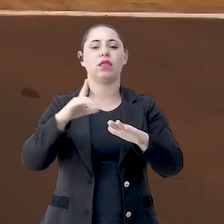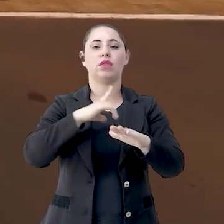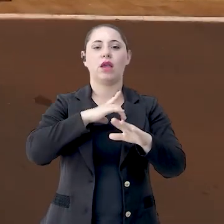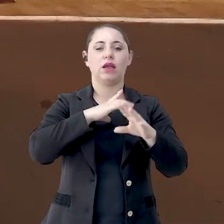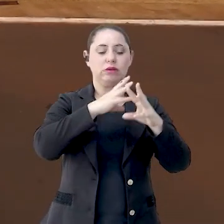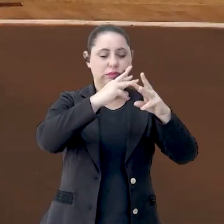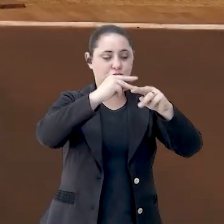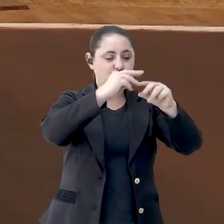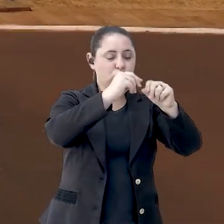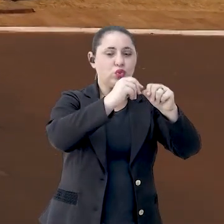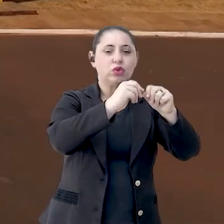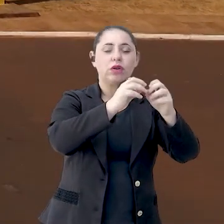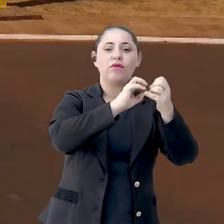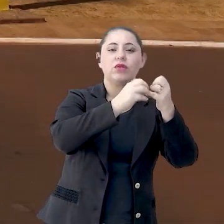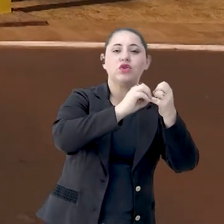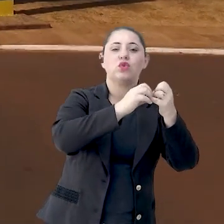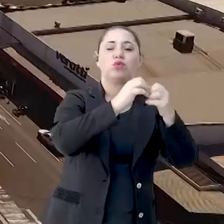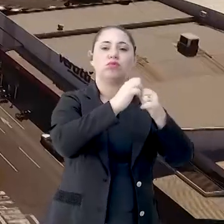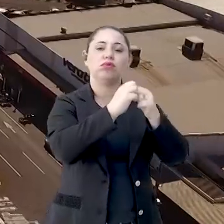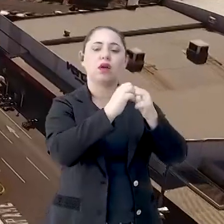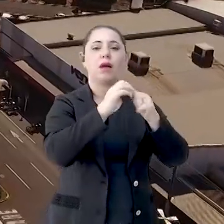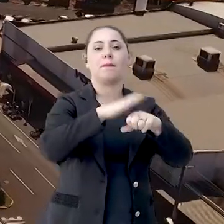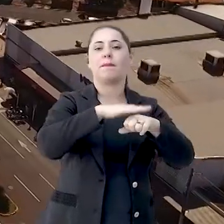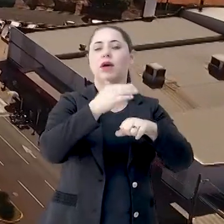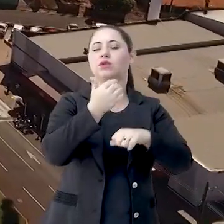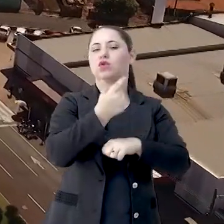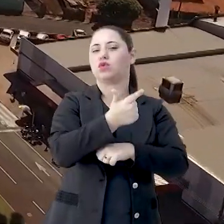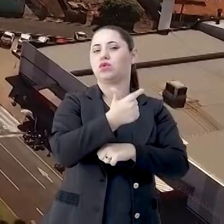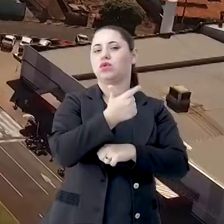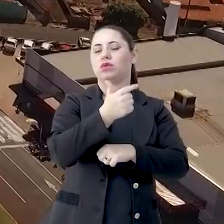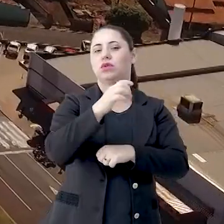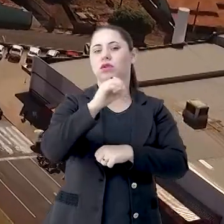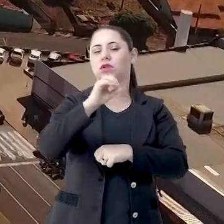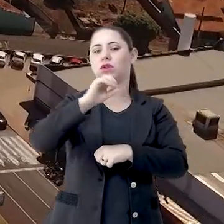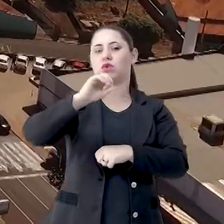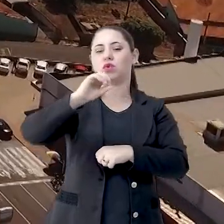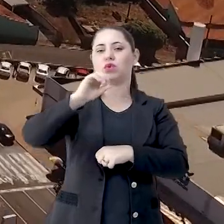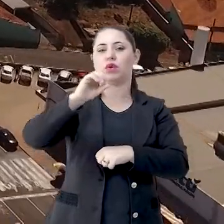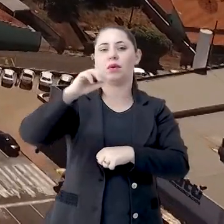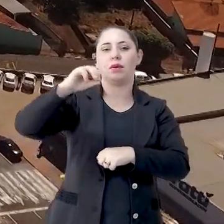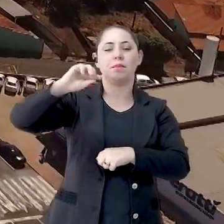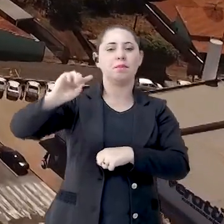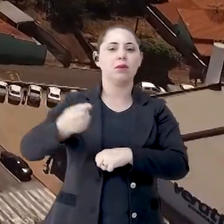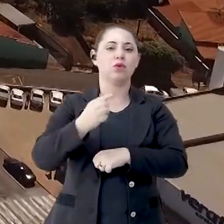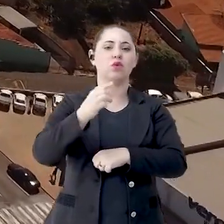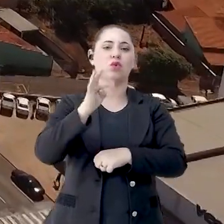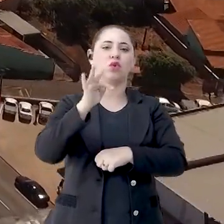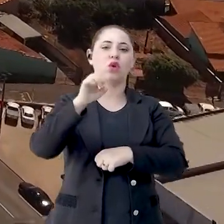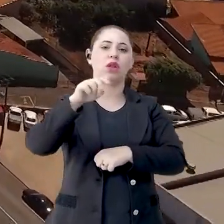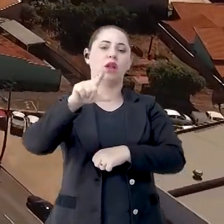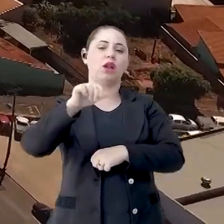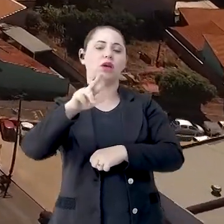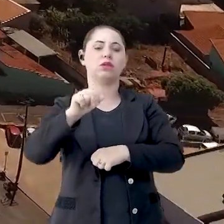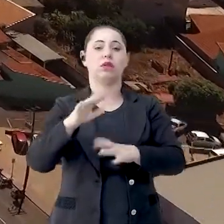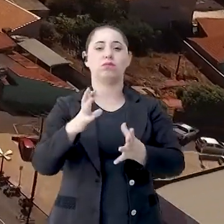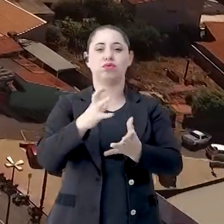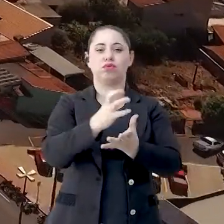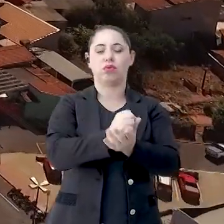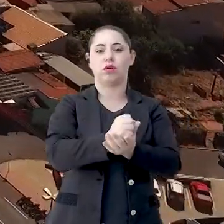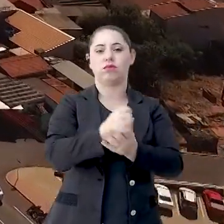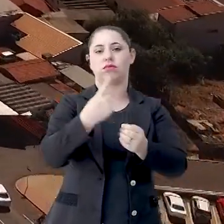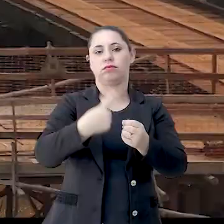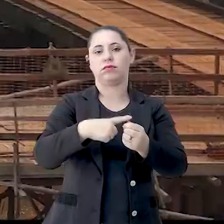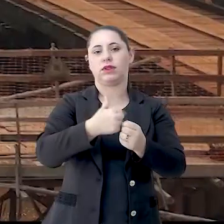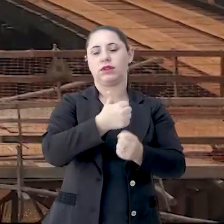de R$ 143 milhões em 2019. A população estimada é de 21 mil